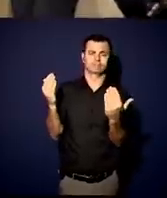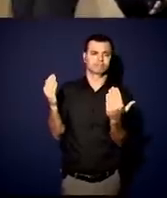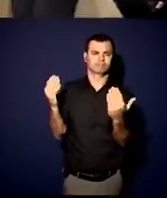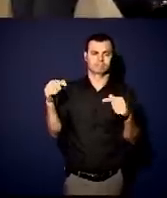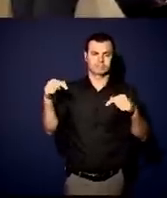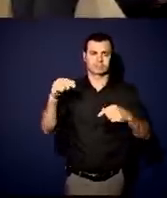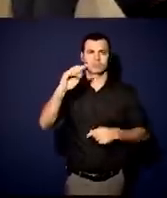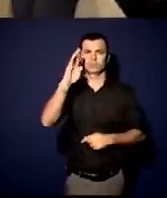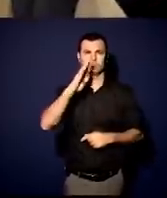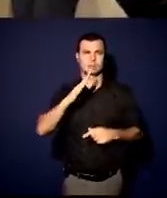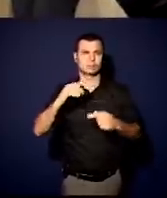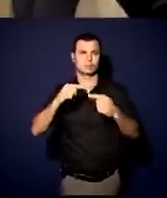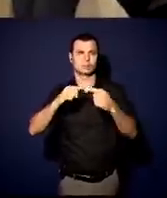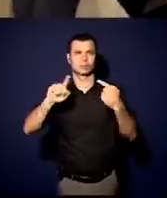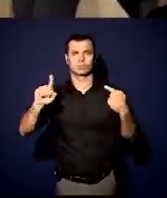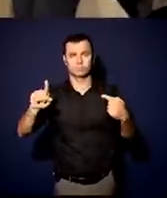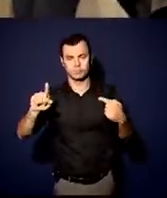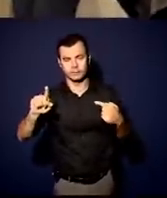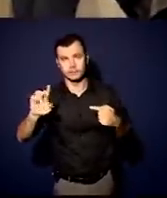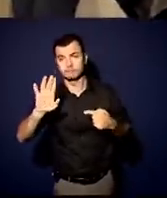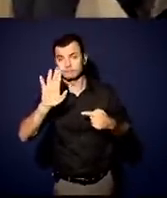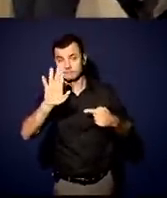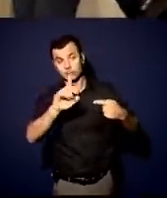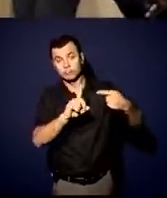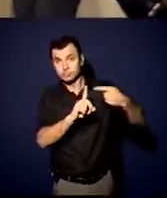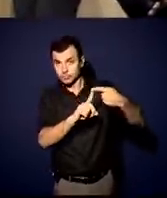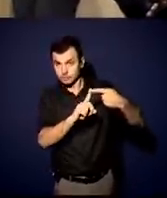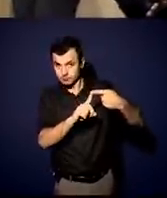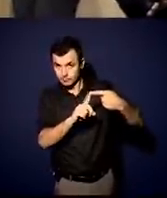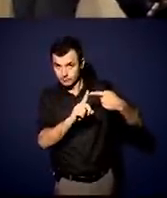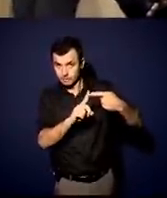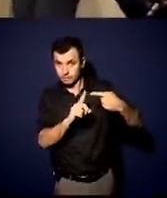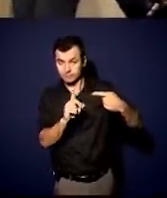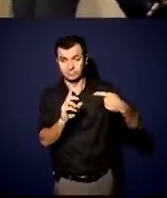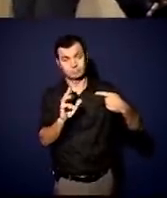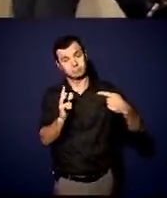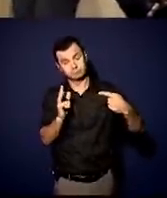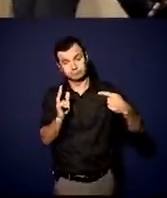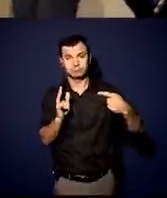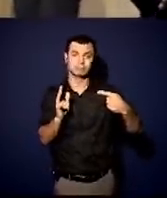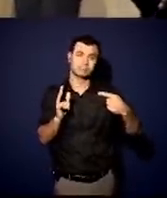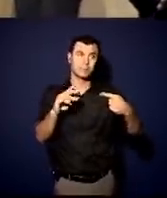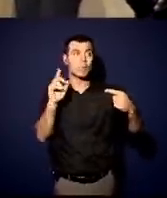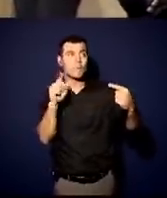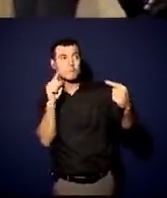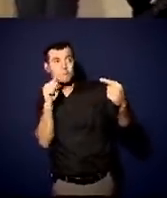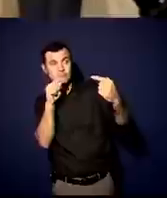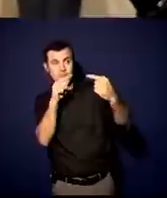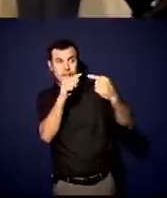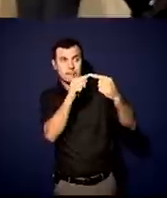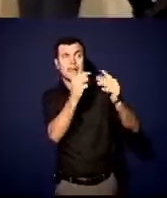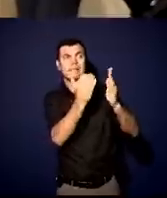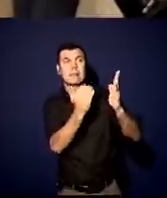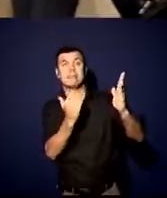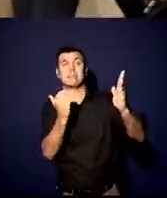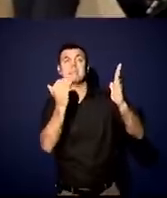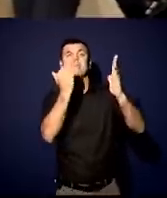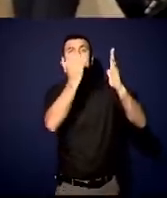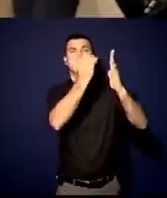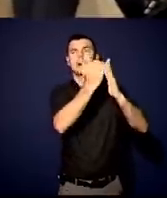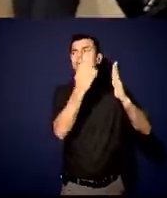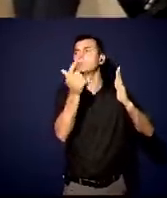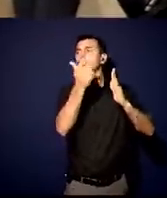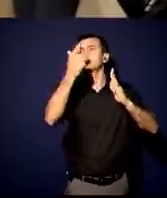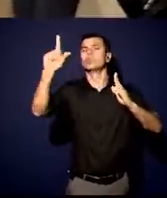Brasil então primeira coisa faz pouco sentido a gente tem uma meta muito maior que outros